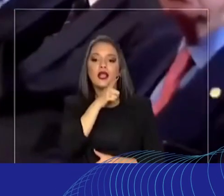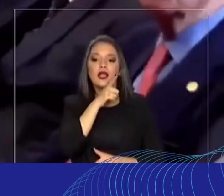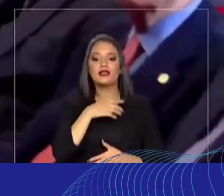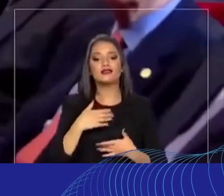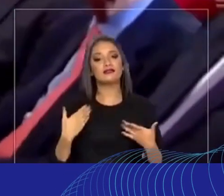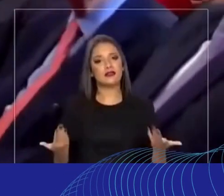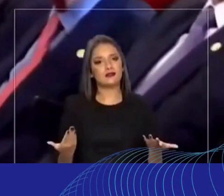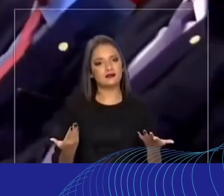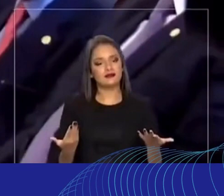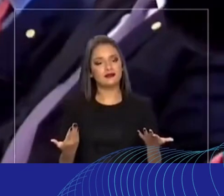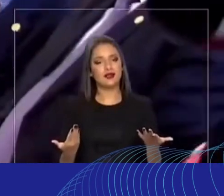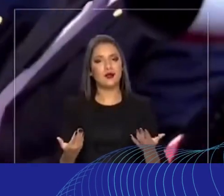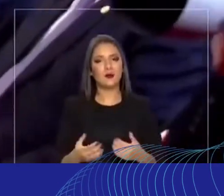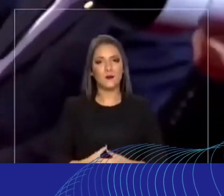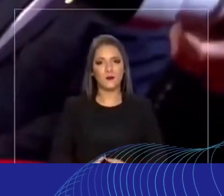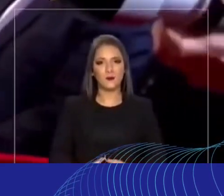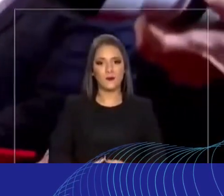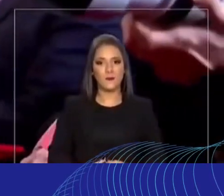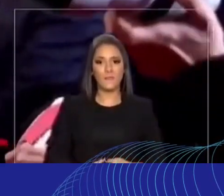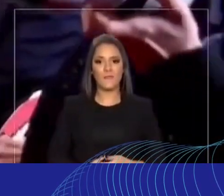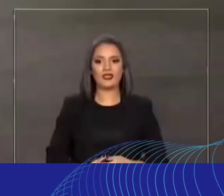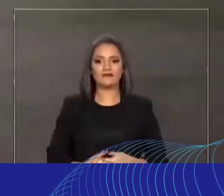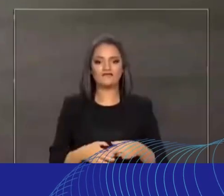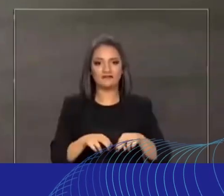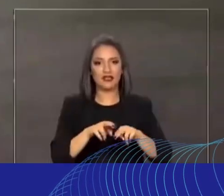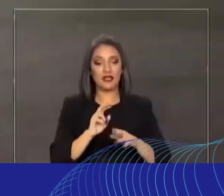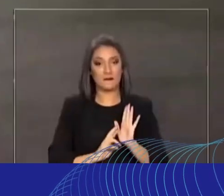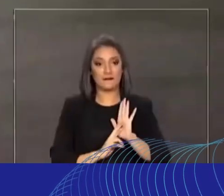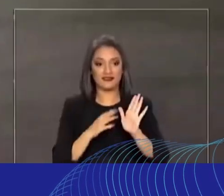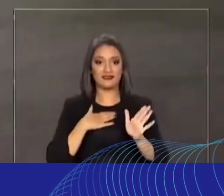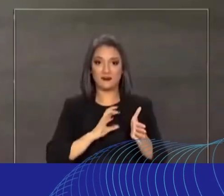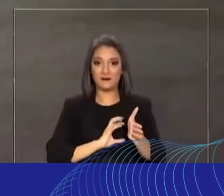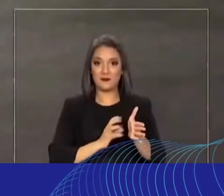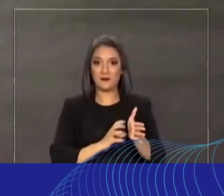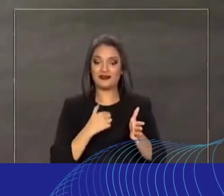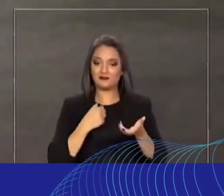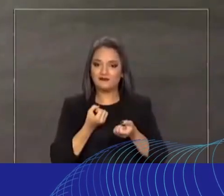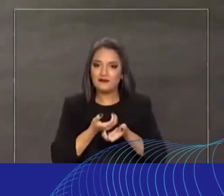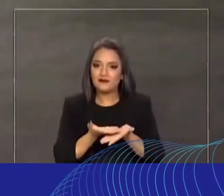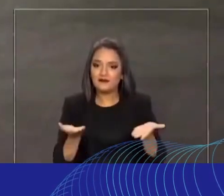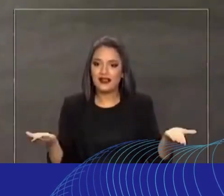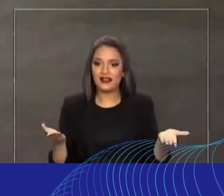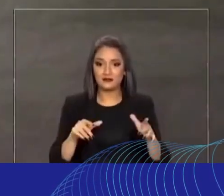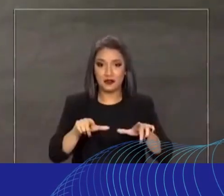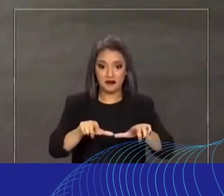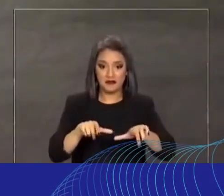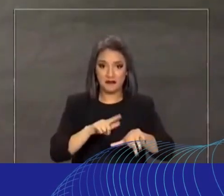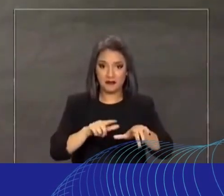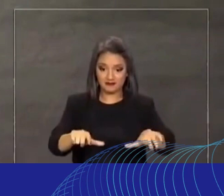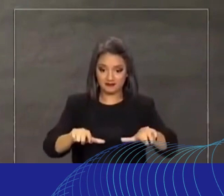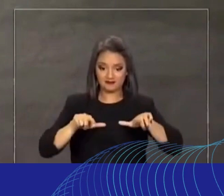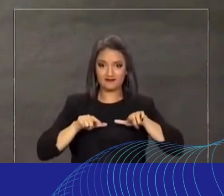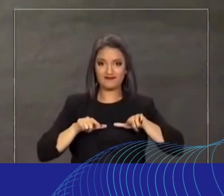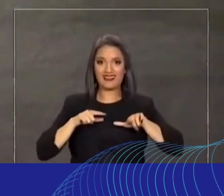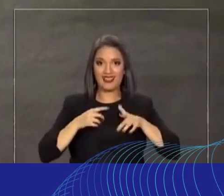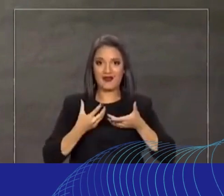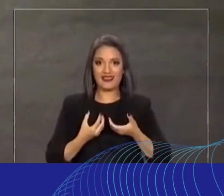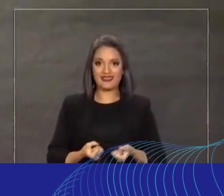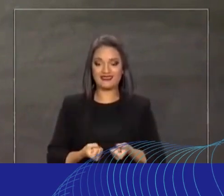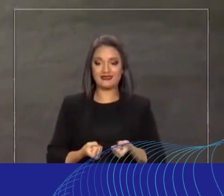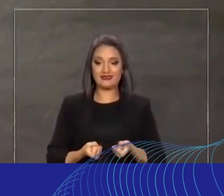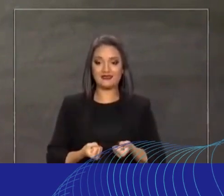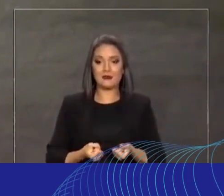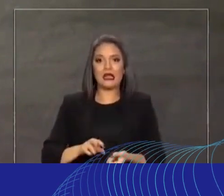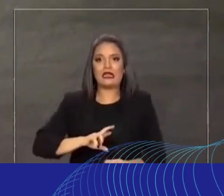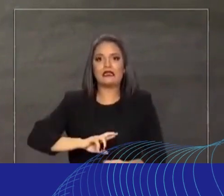Em nome do meu partido, eu quero que vocês saibam que esse diploma que eu recebi não é um